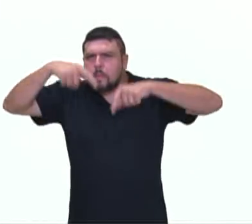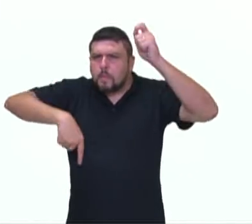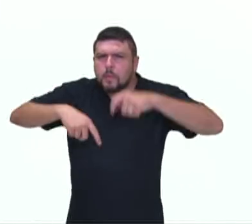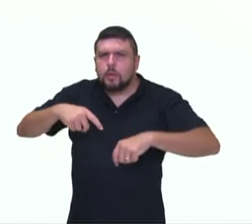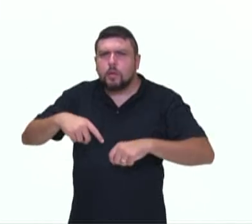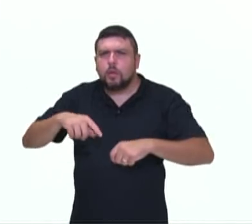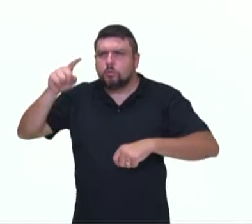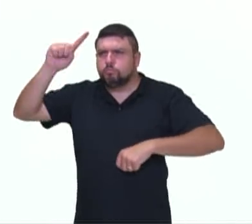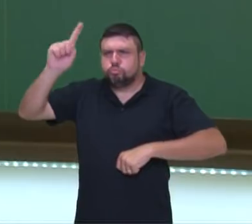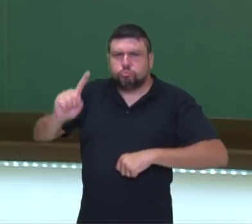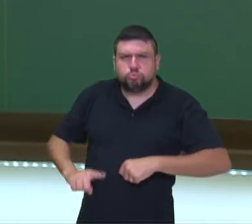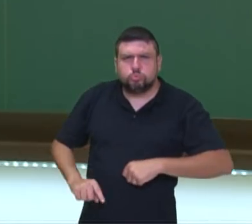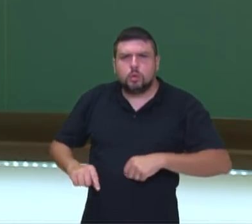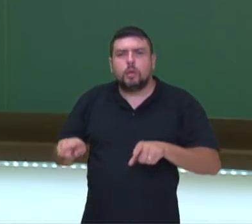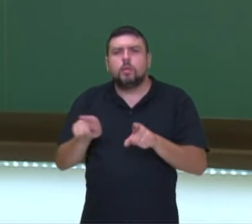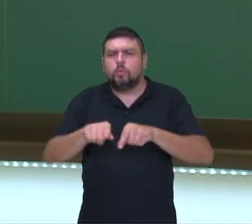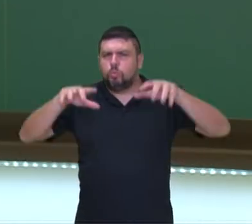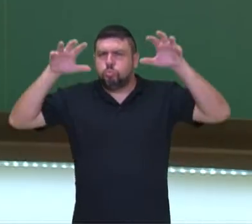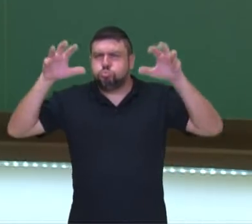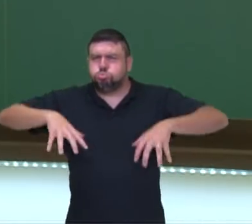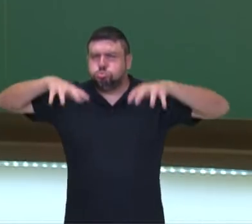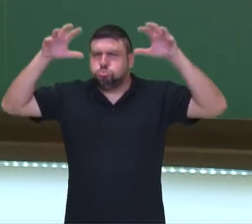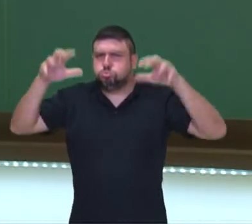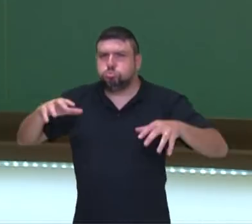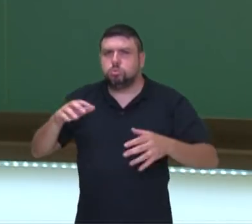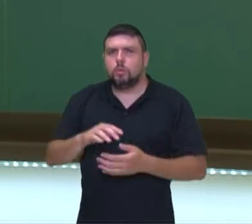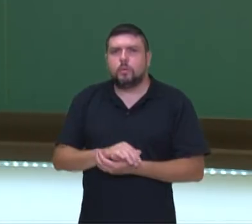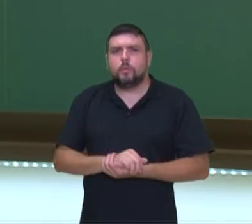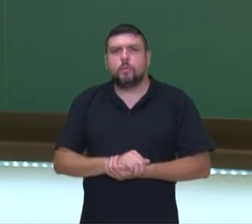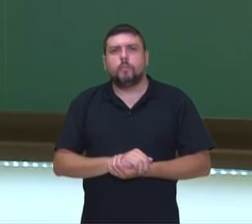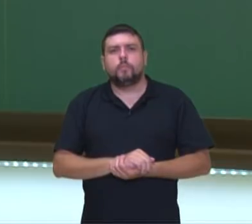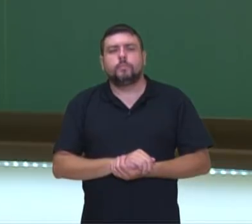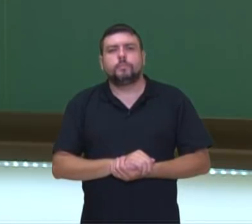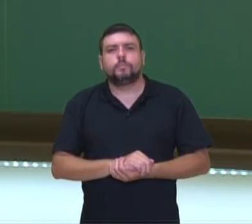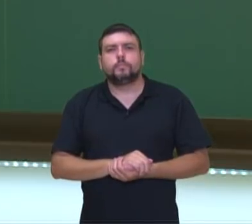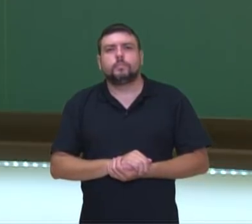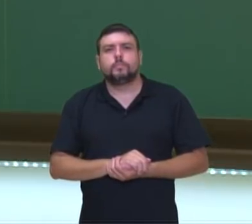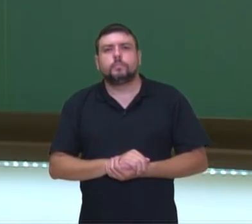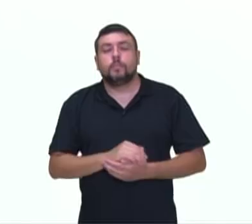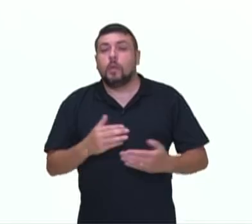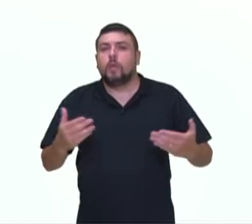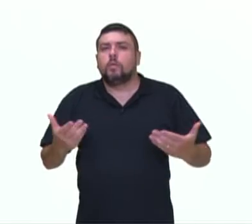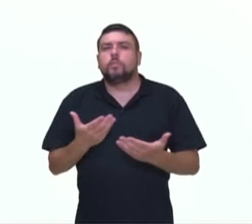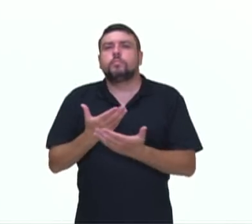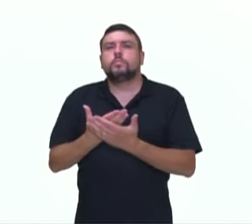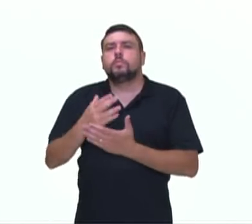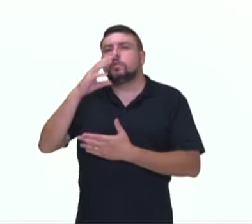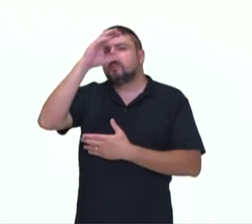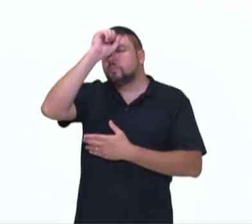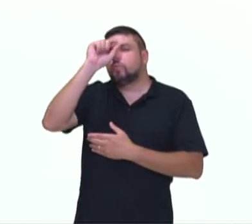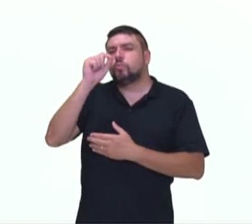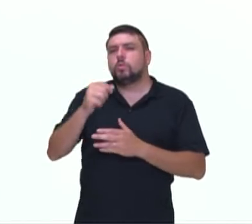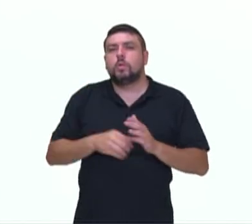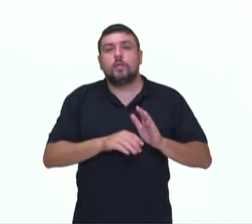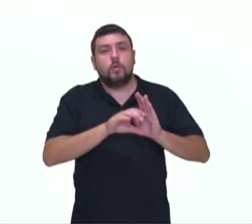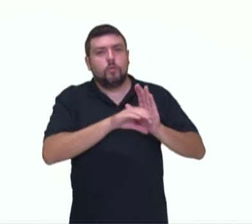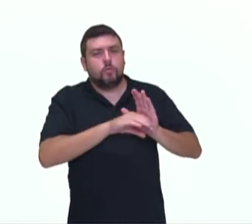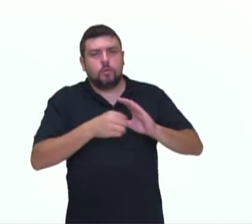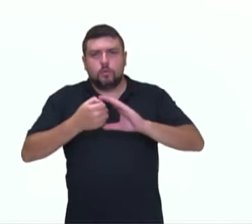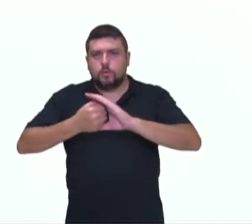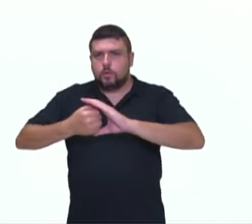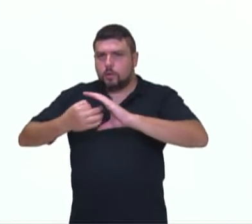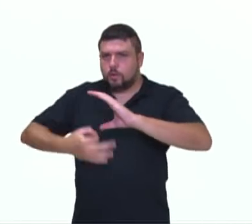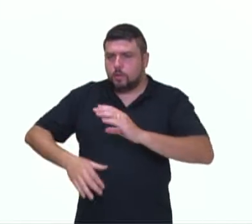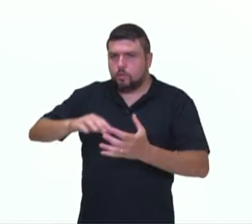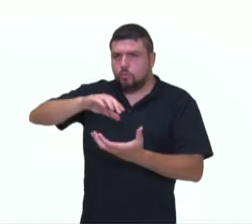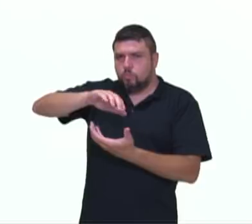e tempestade. Espero que você tenha acertado. O que nós vimos na aula? O conceito e as características da crosta,